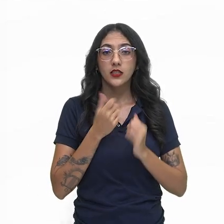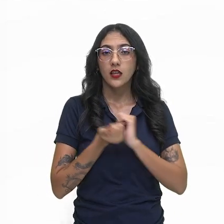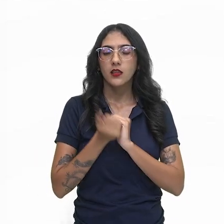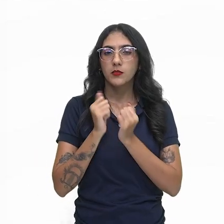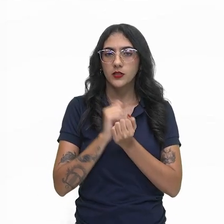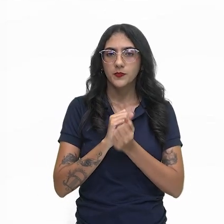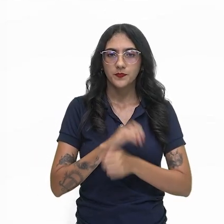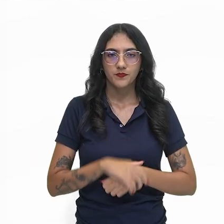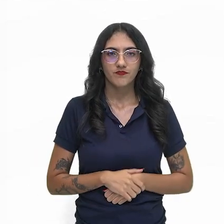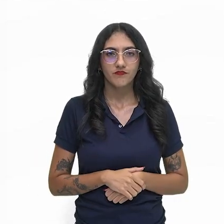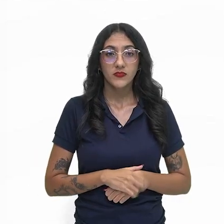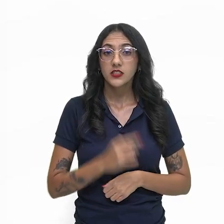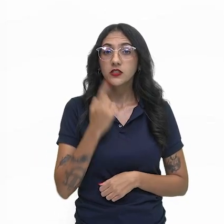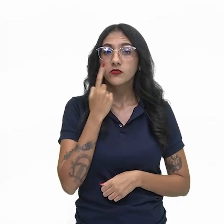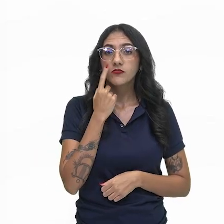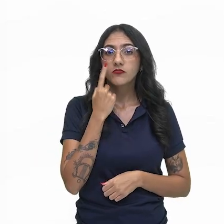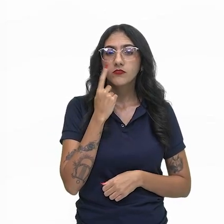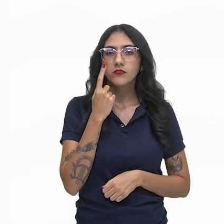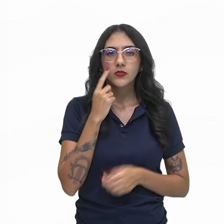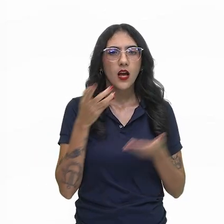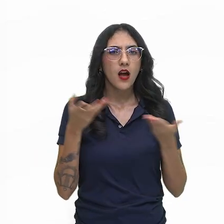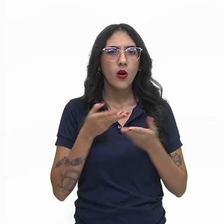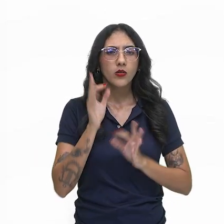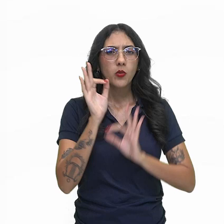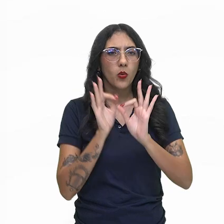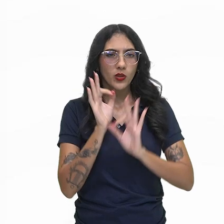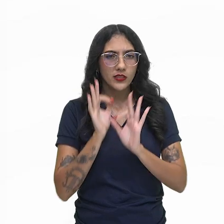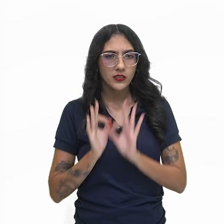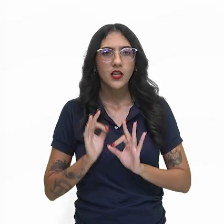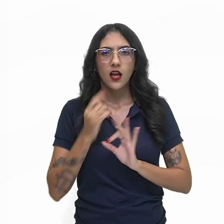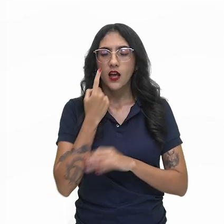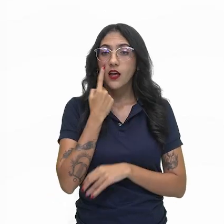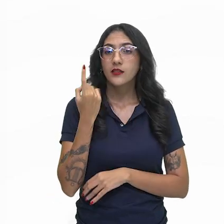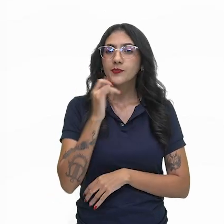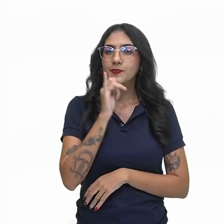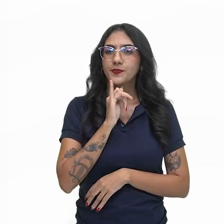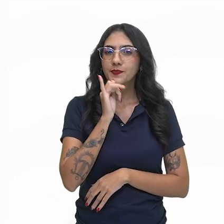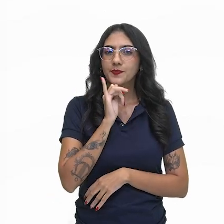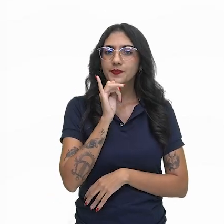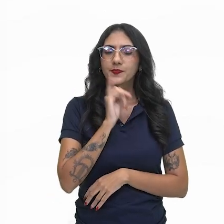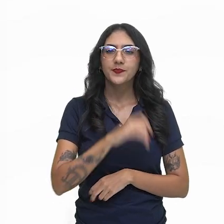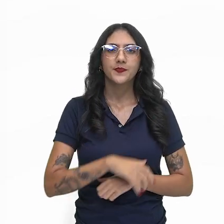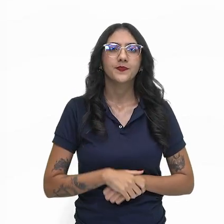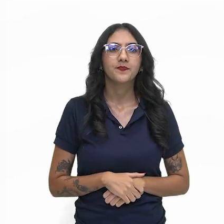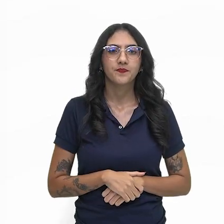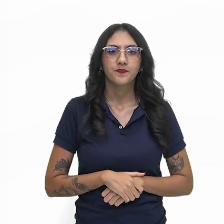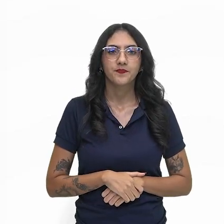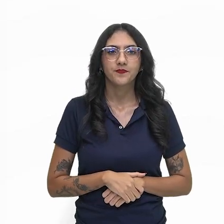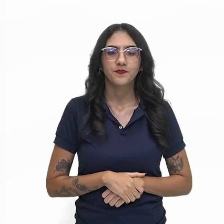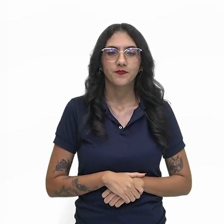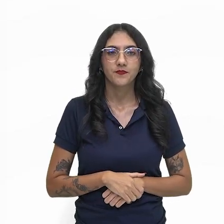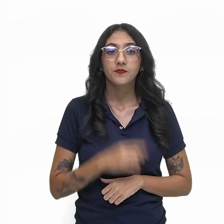e a gente vai ver isso acontecendo agora nos nossos exemplos aqui. Olha só. Primeiro,